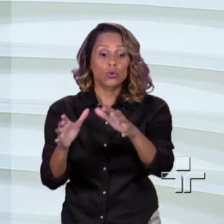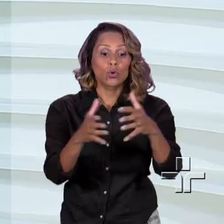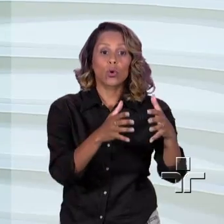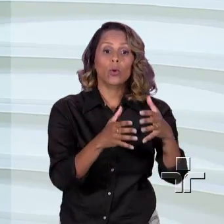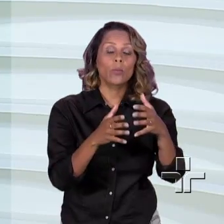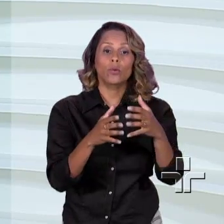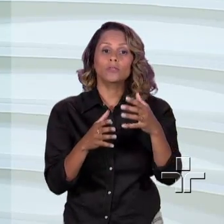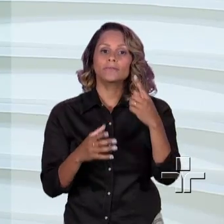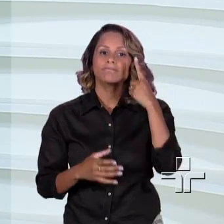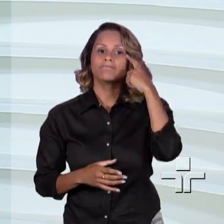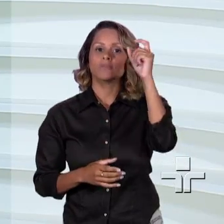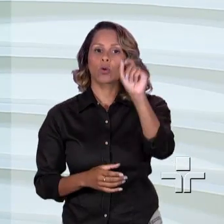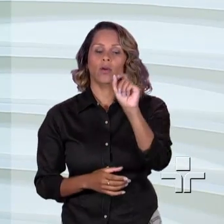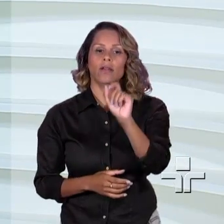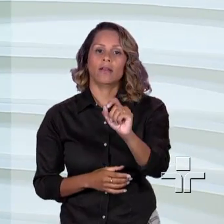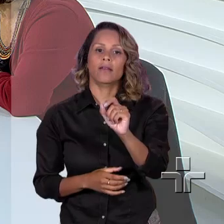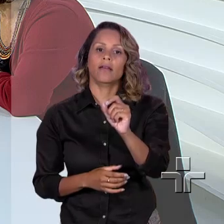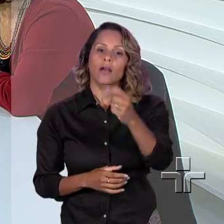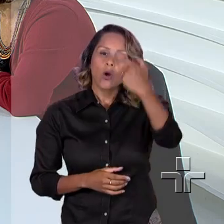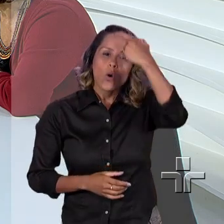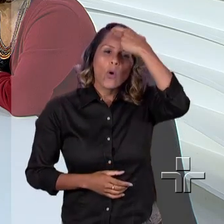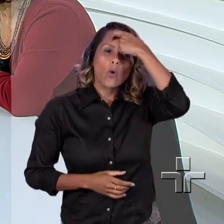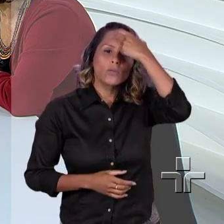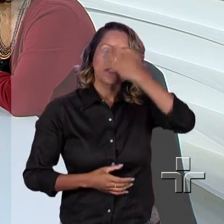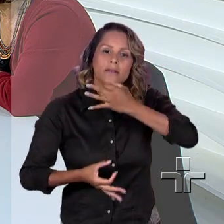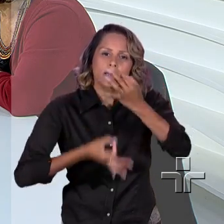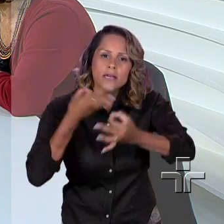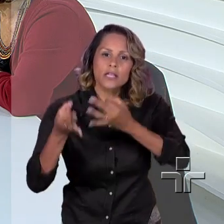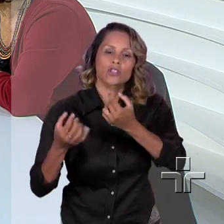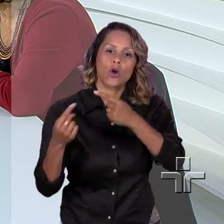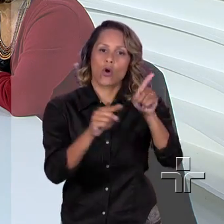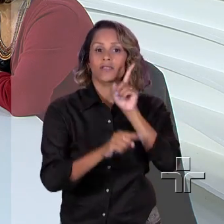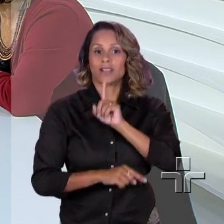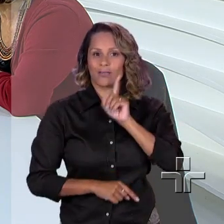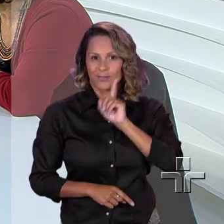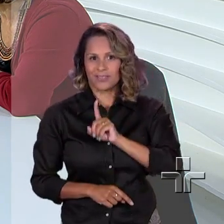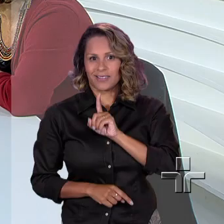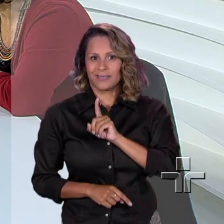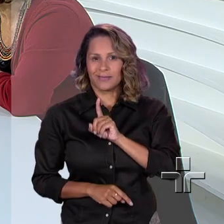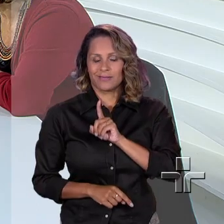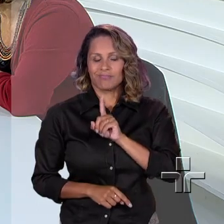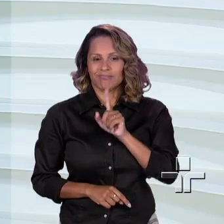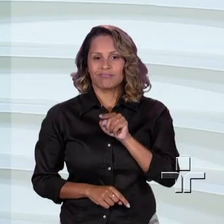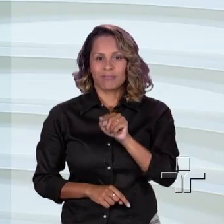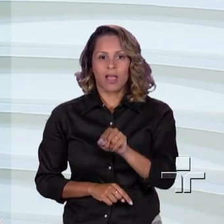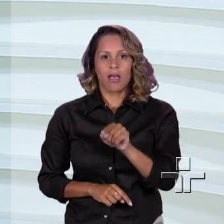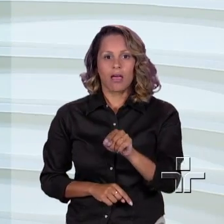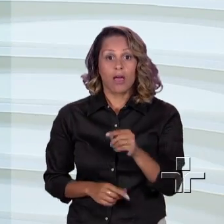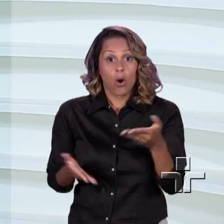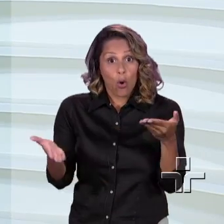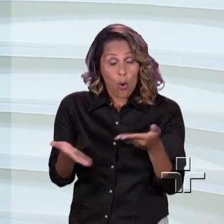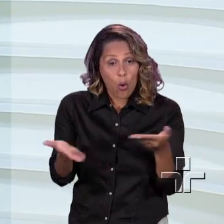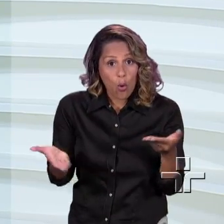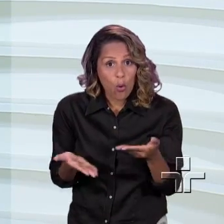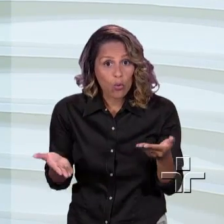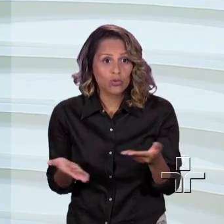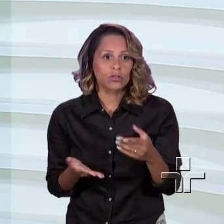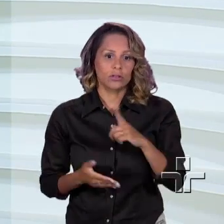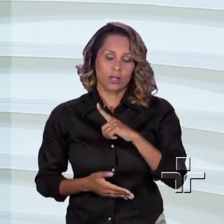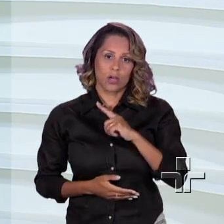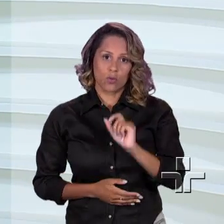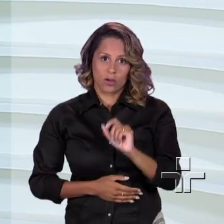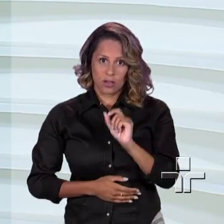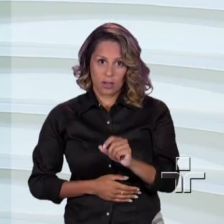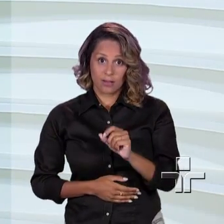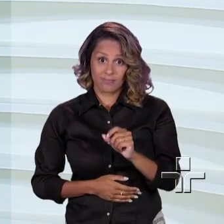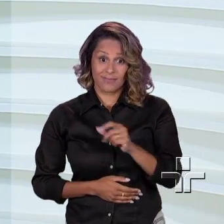consciência crítica aos americanos, ao Estado norte-americano, é nesse sentido. Hoje em dia, com esse presidente Trump